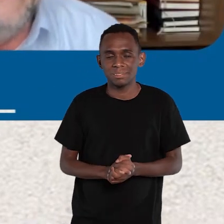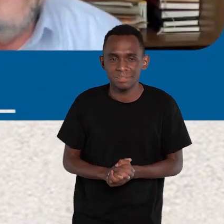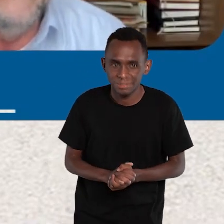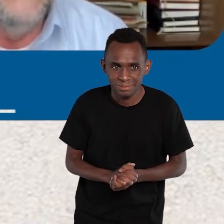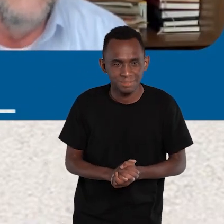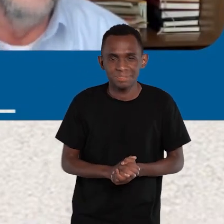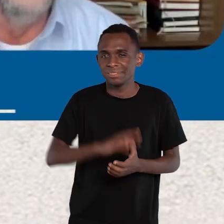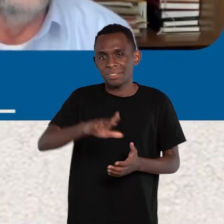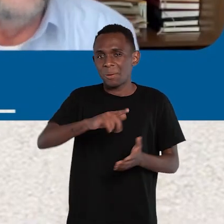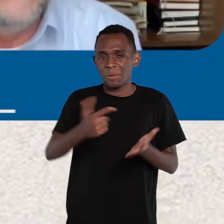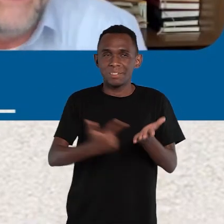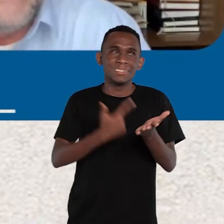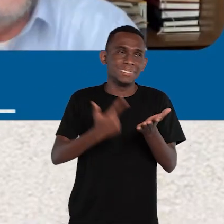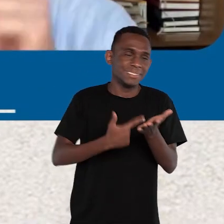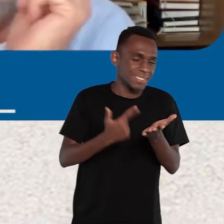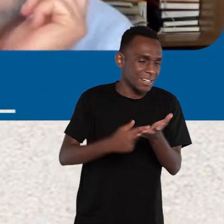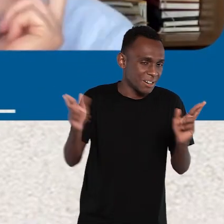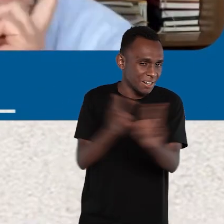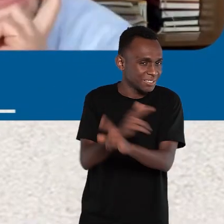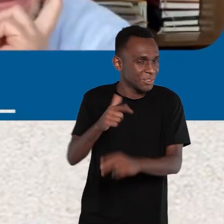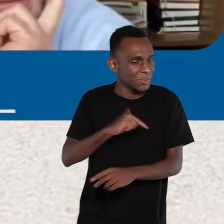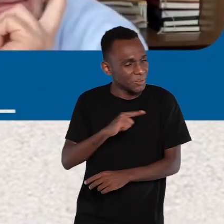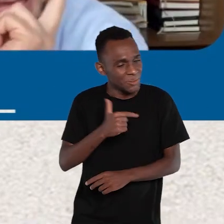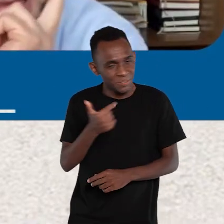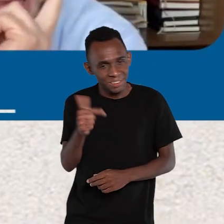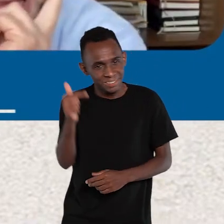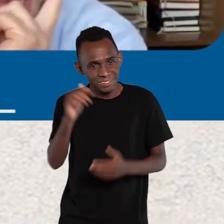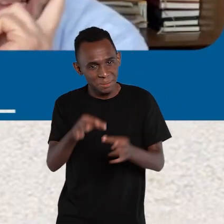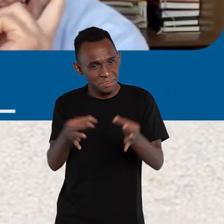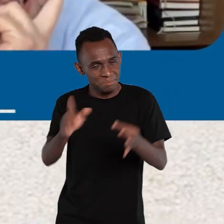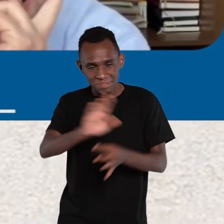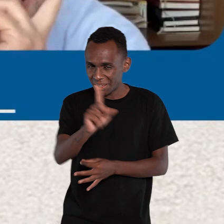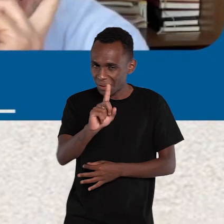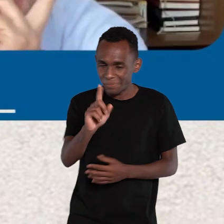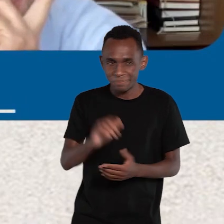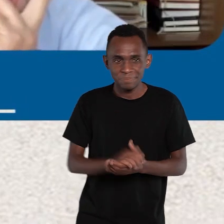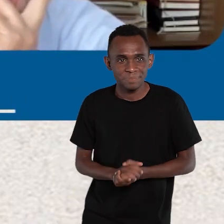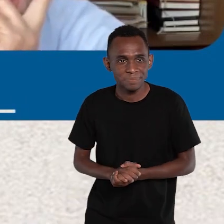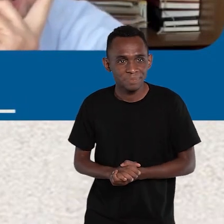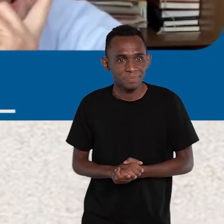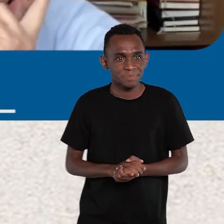não se transfere para a sua literatura, graças a Deus.